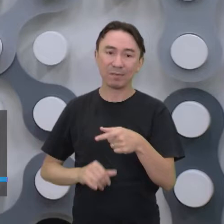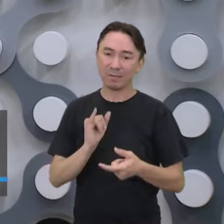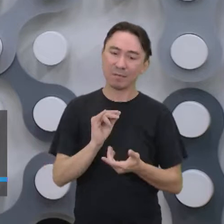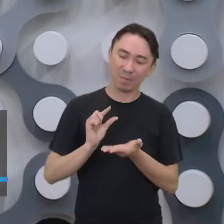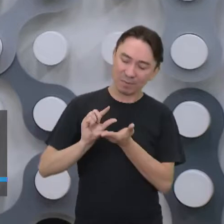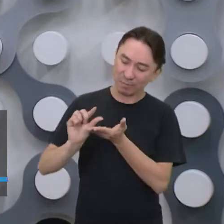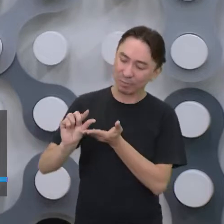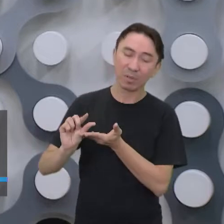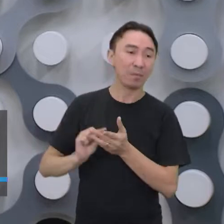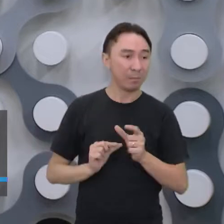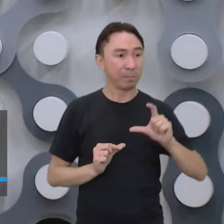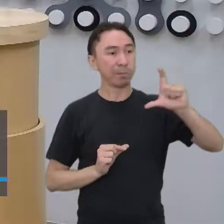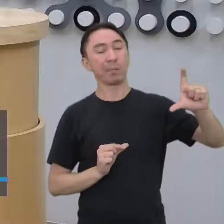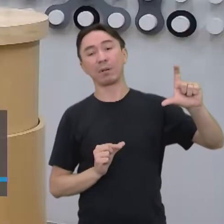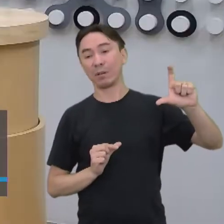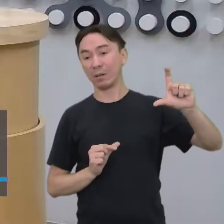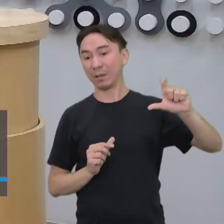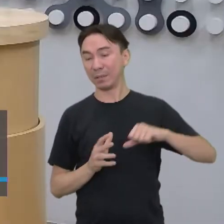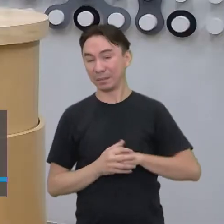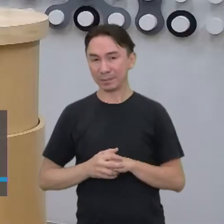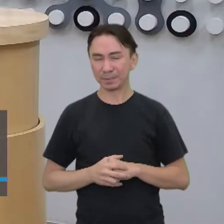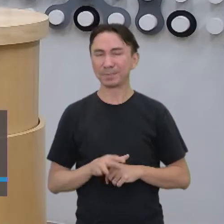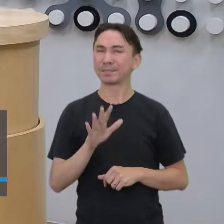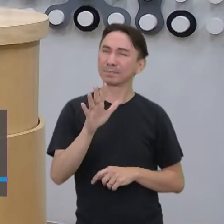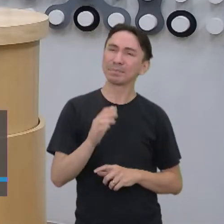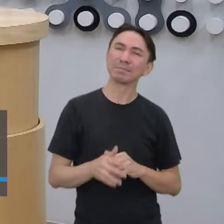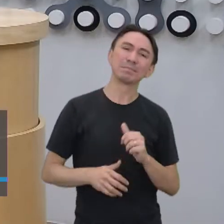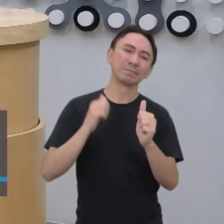esses aspectos. Em relação ao esporte, olha...